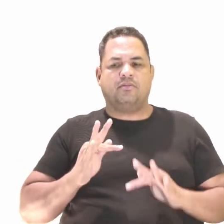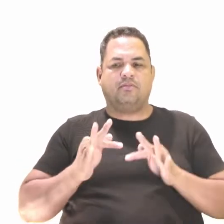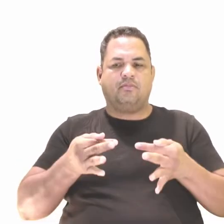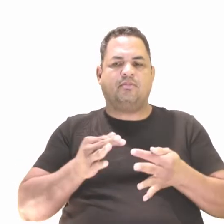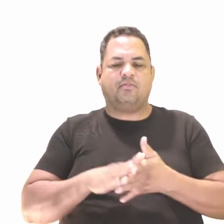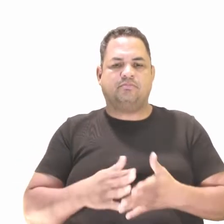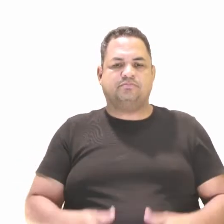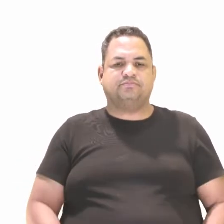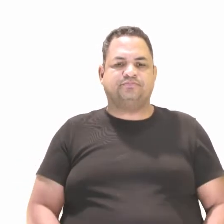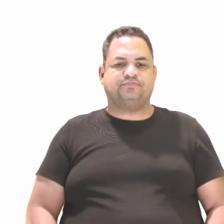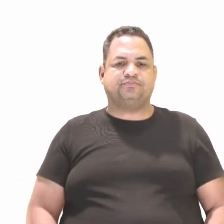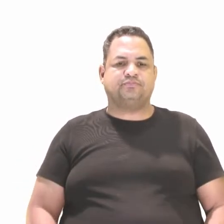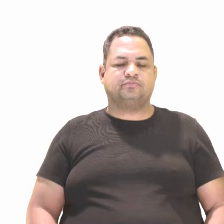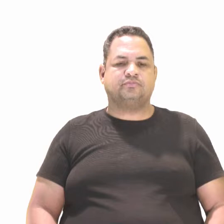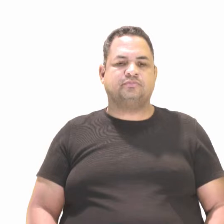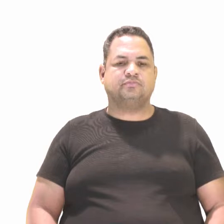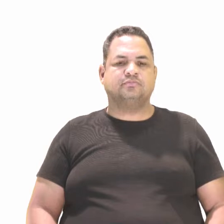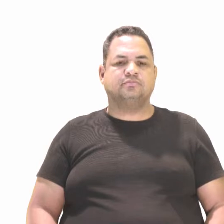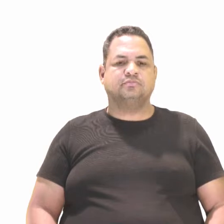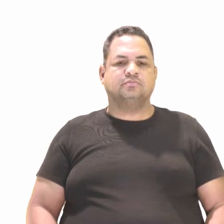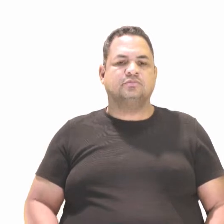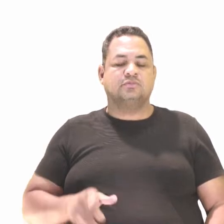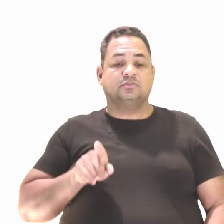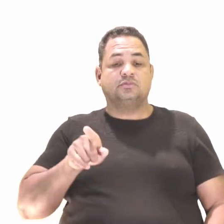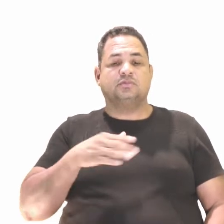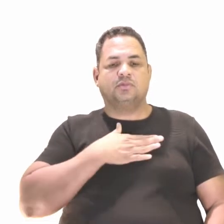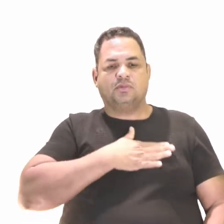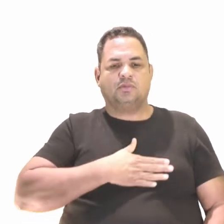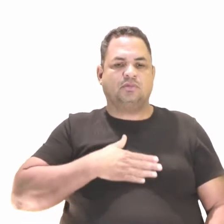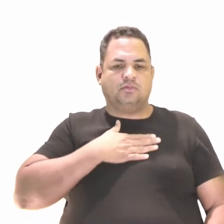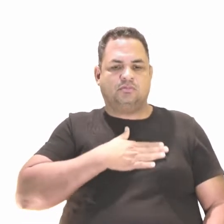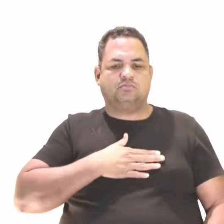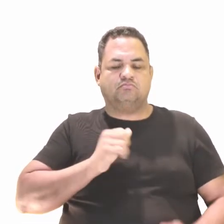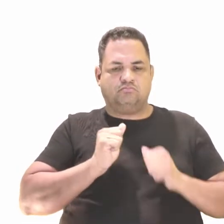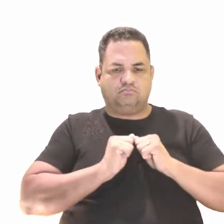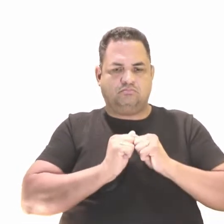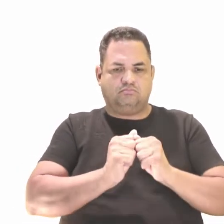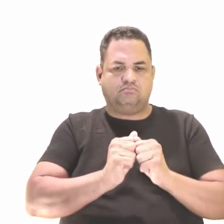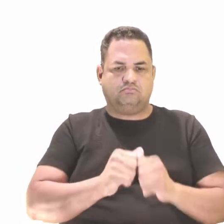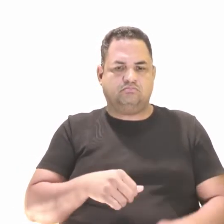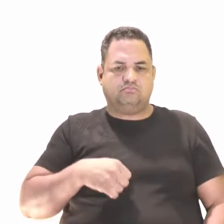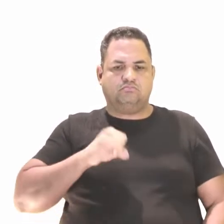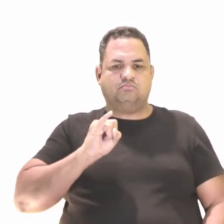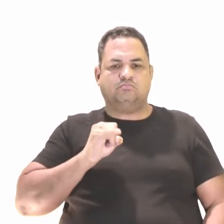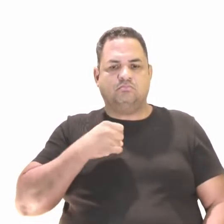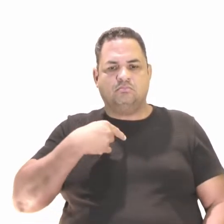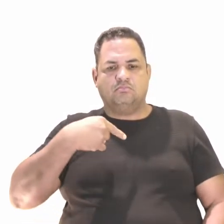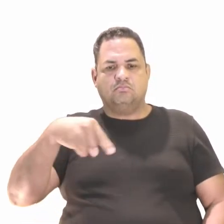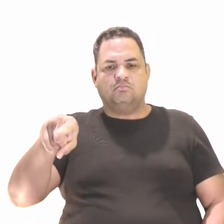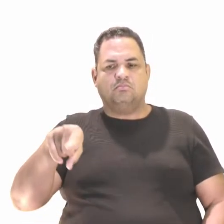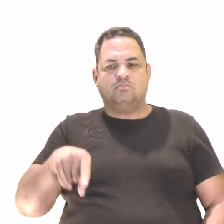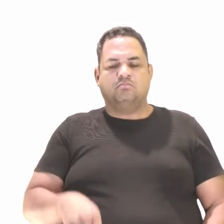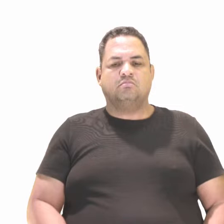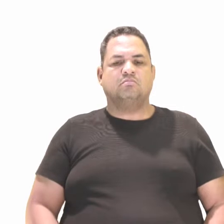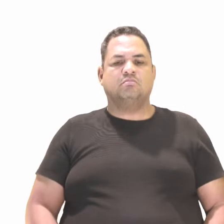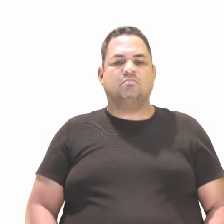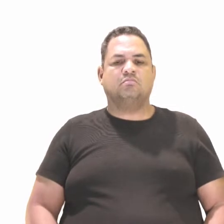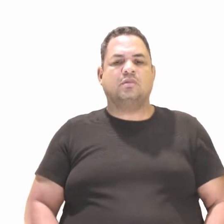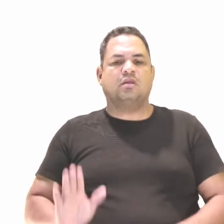conjugado. Então, do you want to go? Você gostaria o quê? De ir o quê?